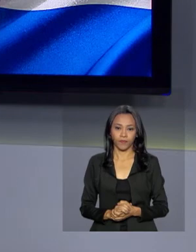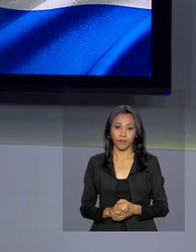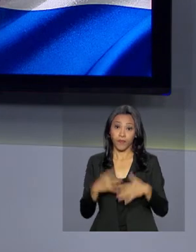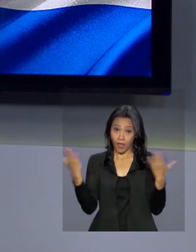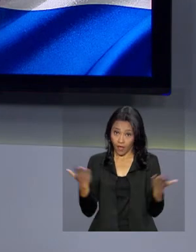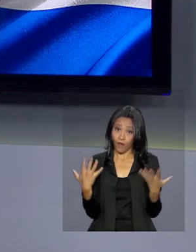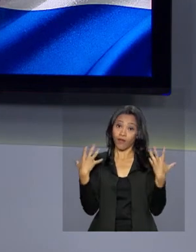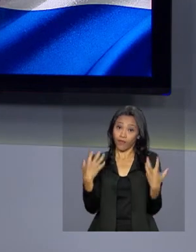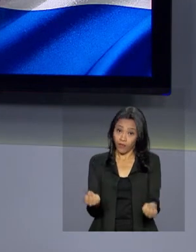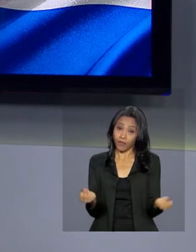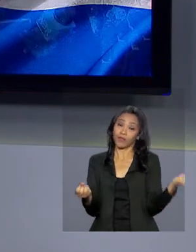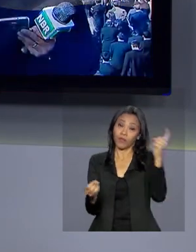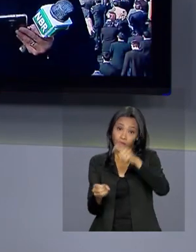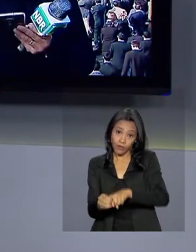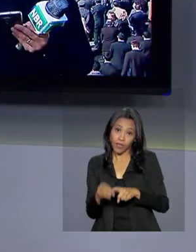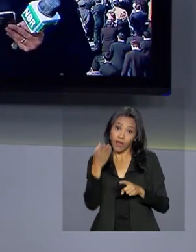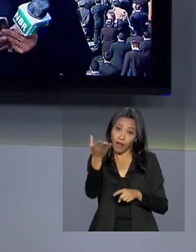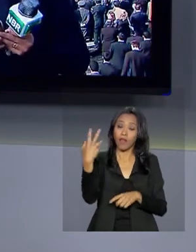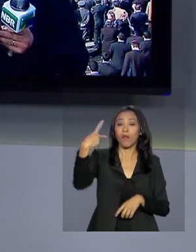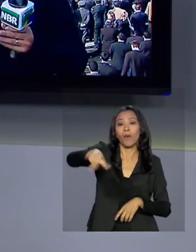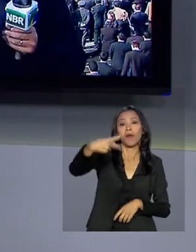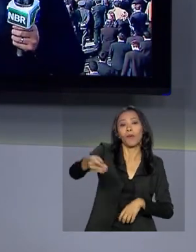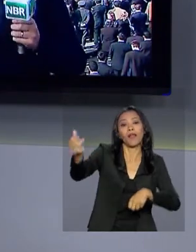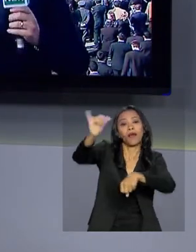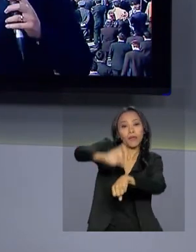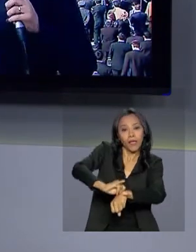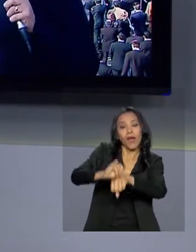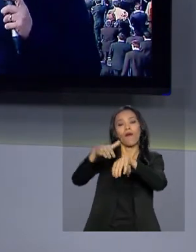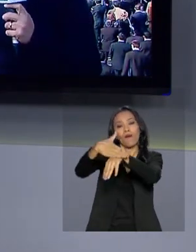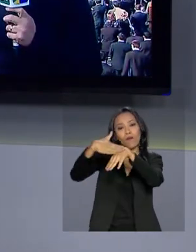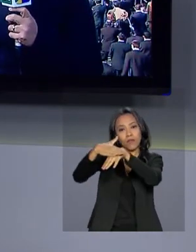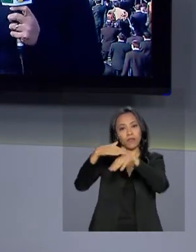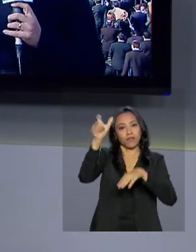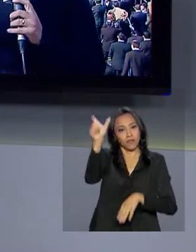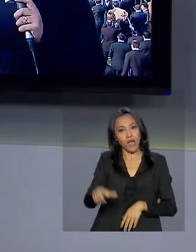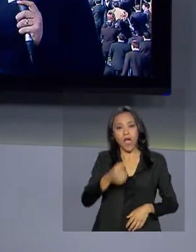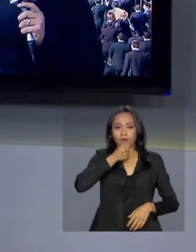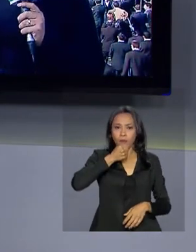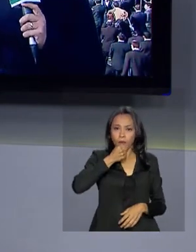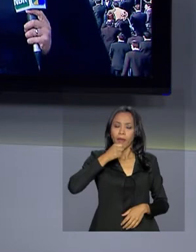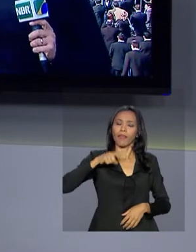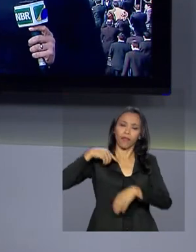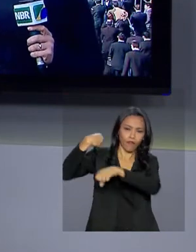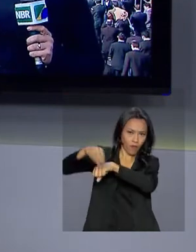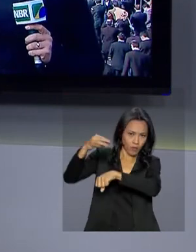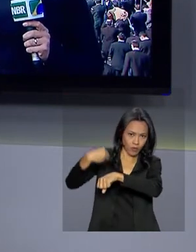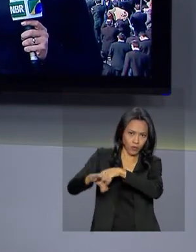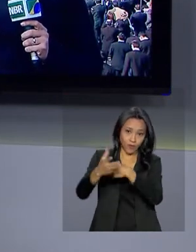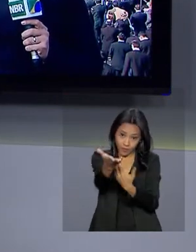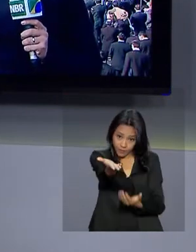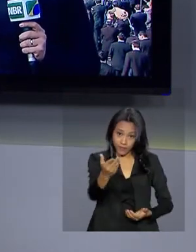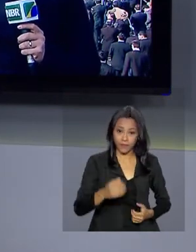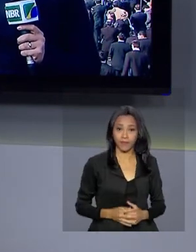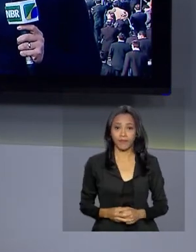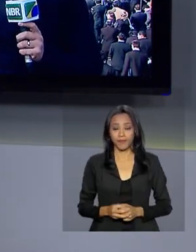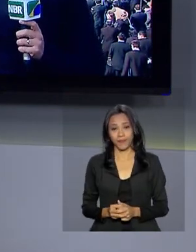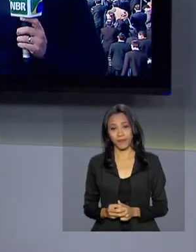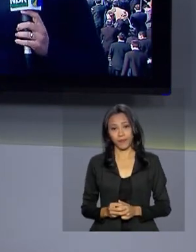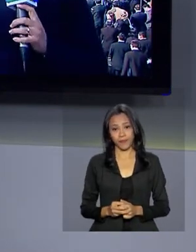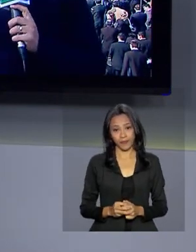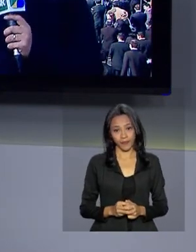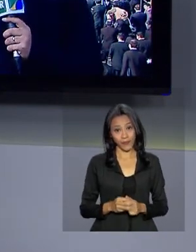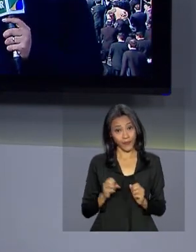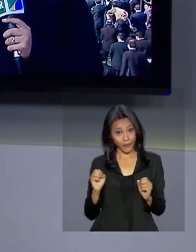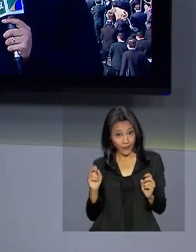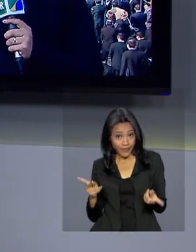Vamos agora sim voltar à Assunção no Paraguai, conversar com a repórter Márcia Fernandes. Temos as informações com ela agora ao vivo, Márcia.